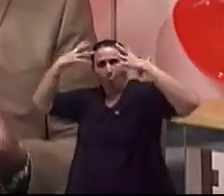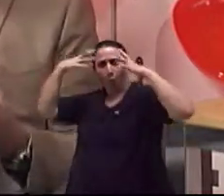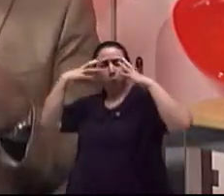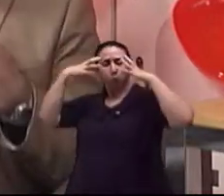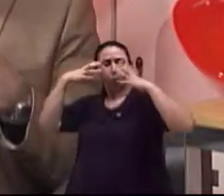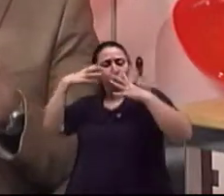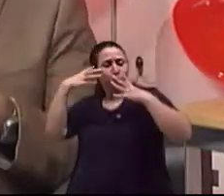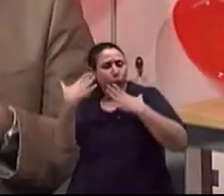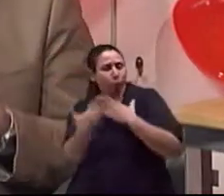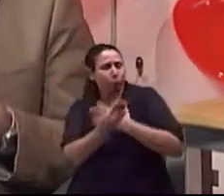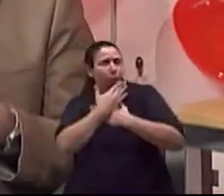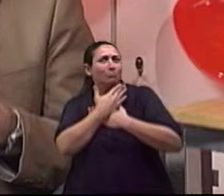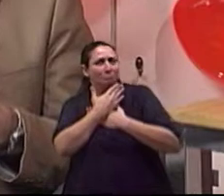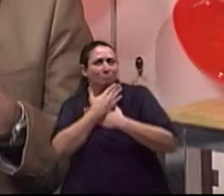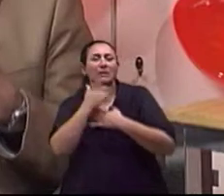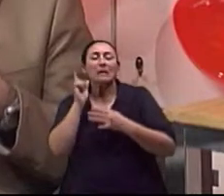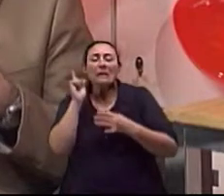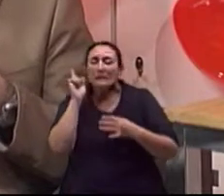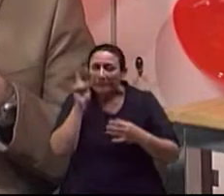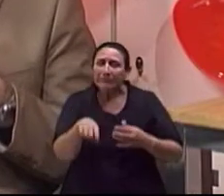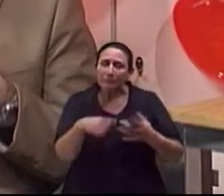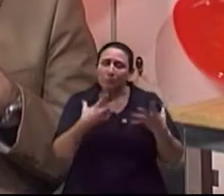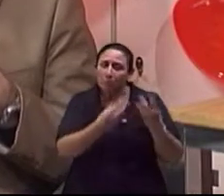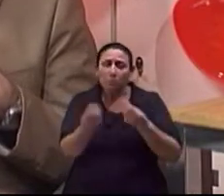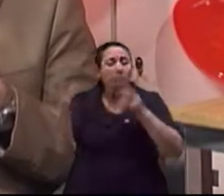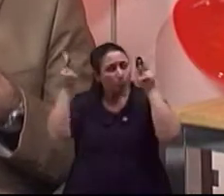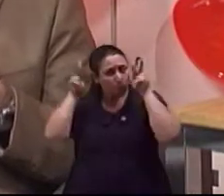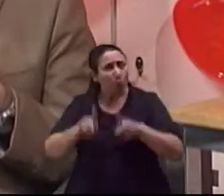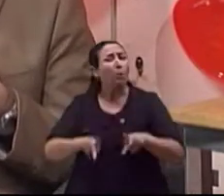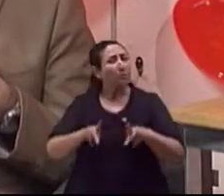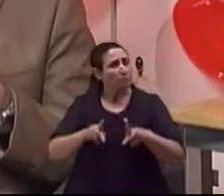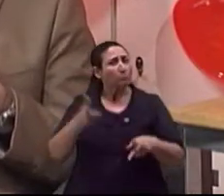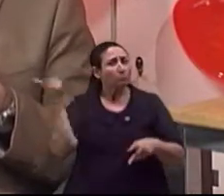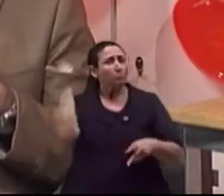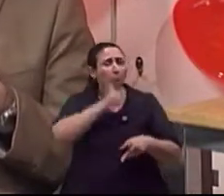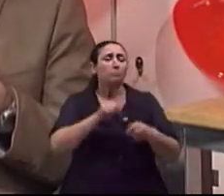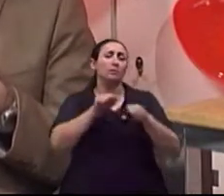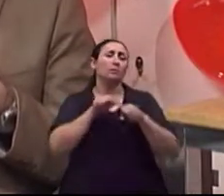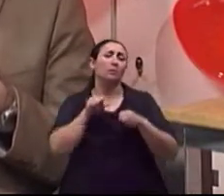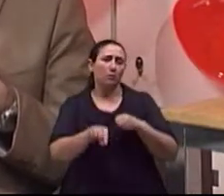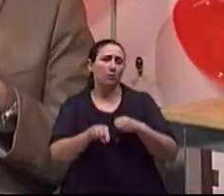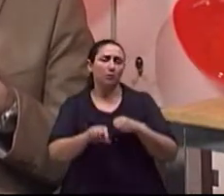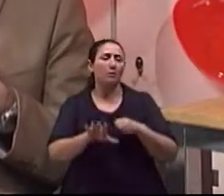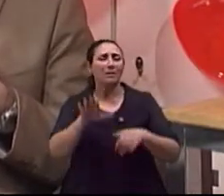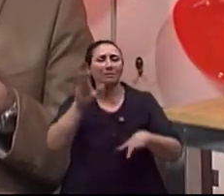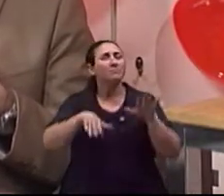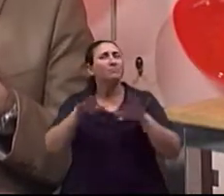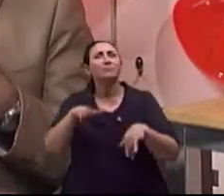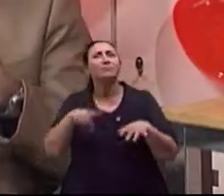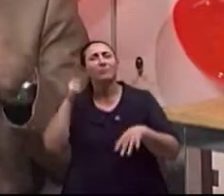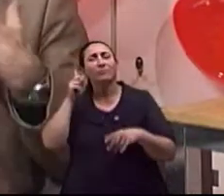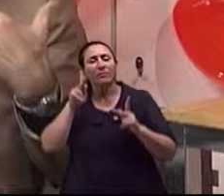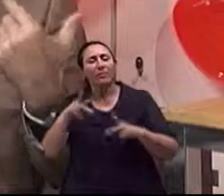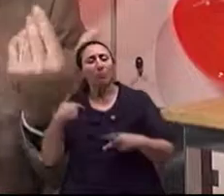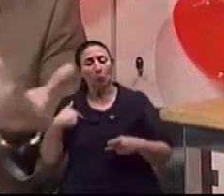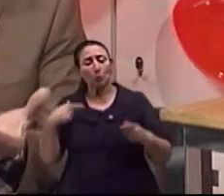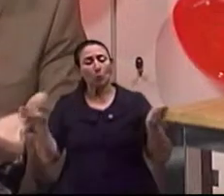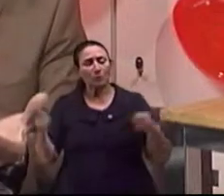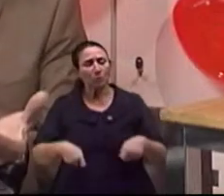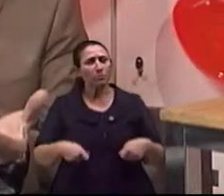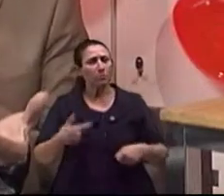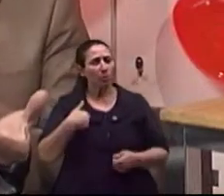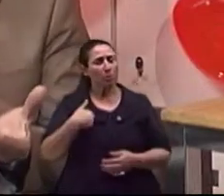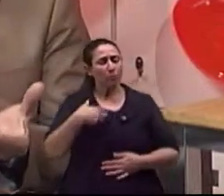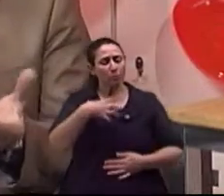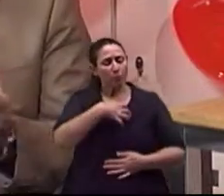nós podermos nos integrar de nós podermos ser no sentir ao mesmo tempo um né E ao mesmo tempo O